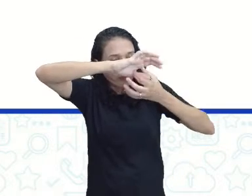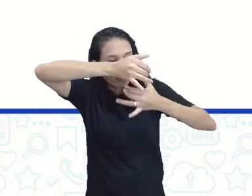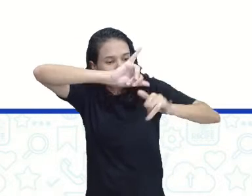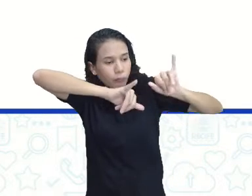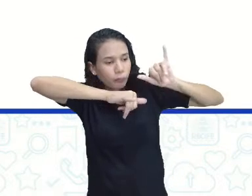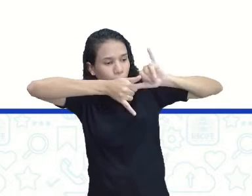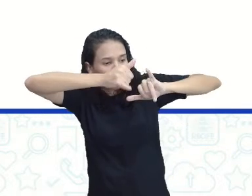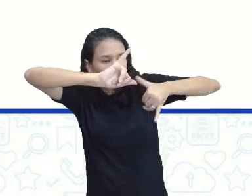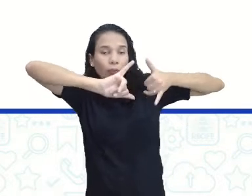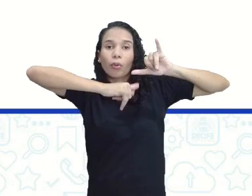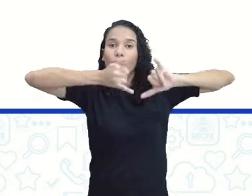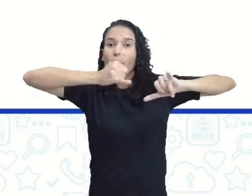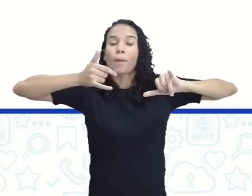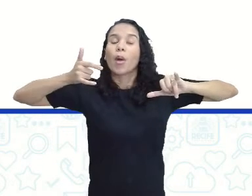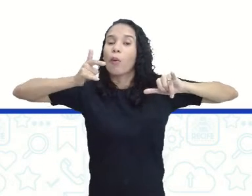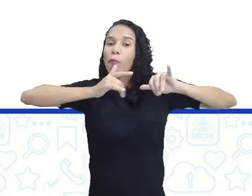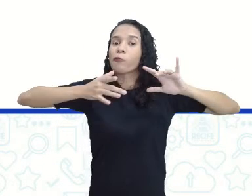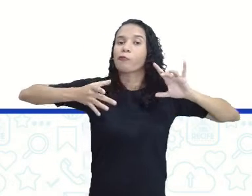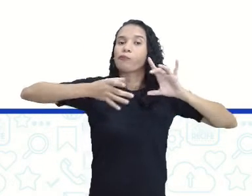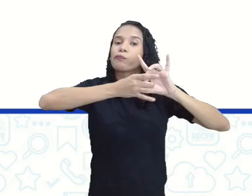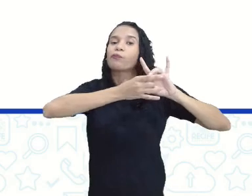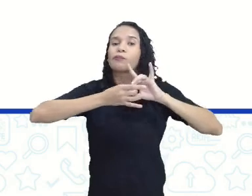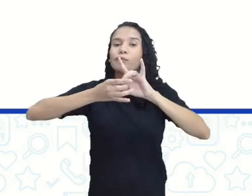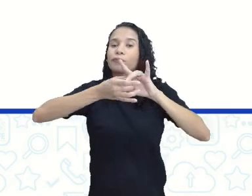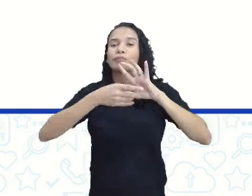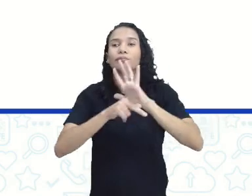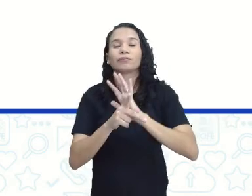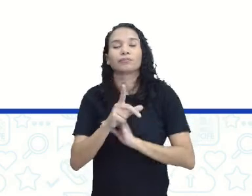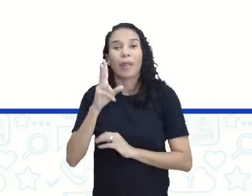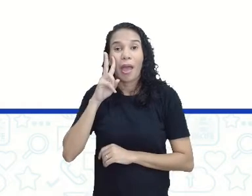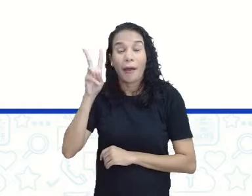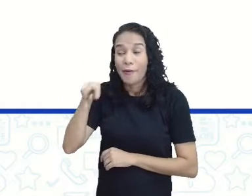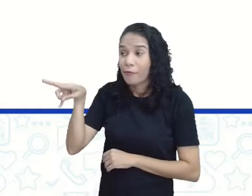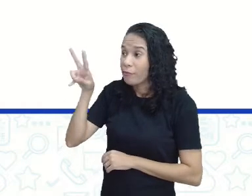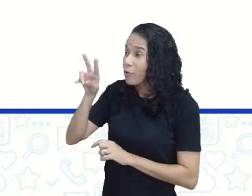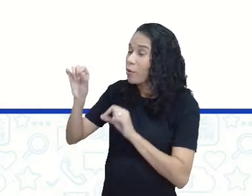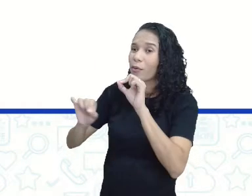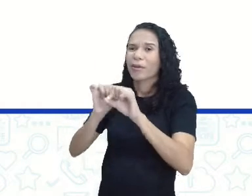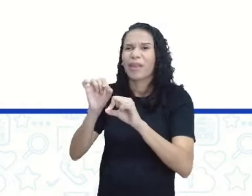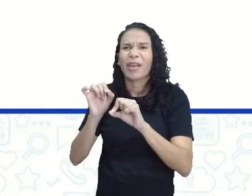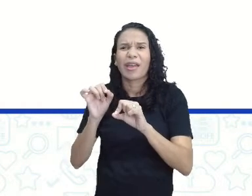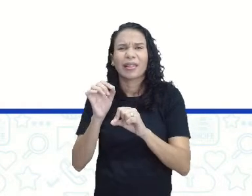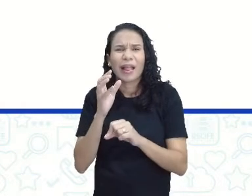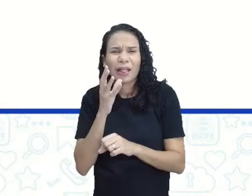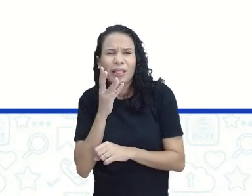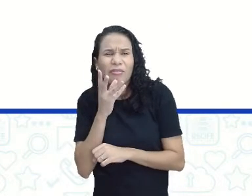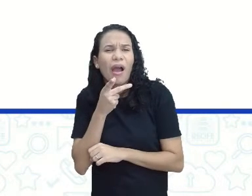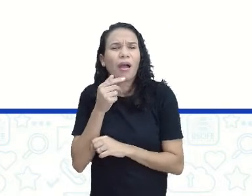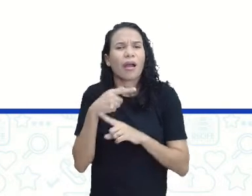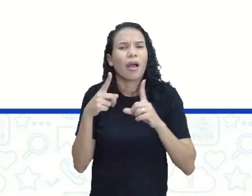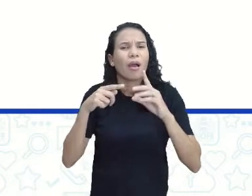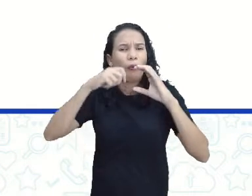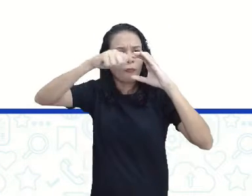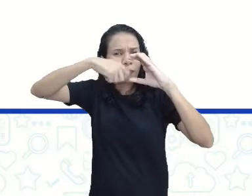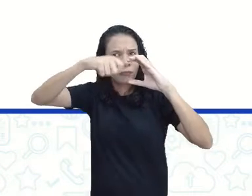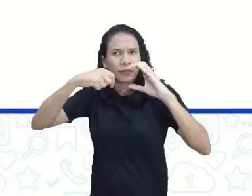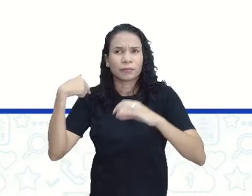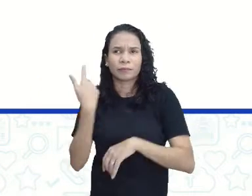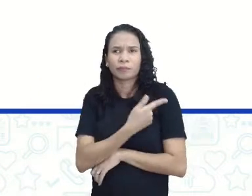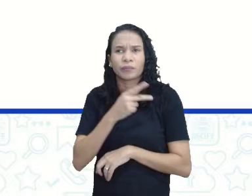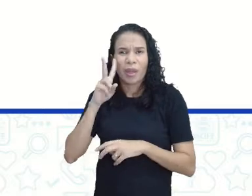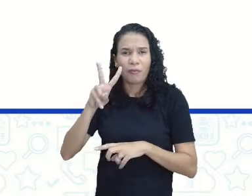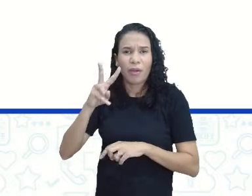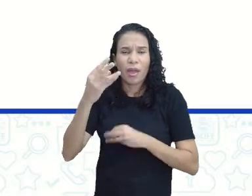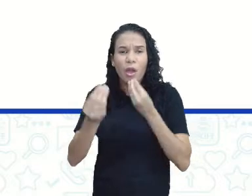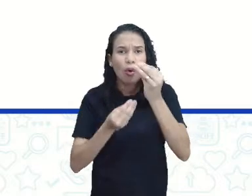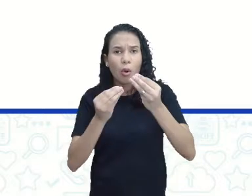uma fusão termonuclear, a gente está vendo aí, o vídeo está um pouquinho lento, mas assim, gente, estamos vendo